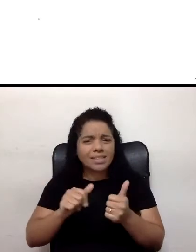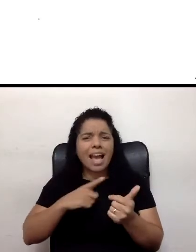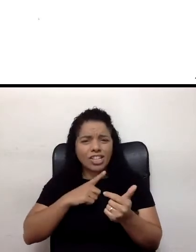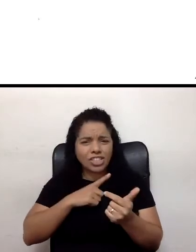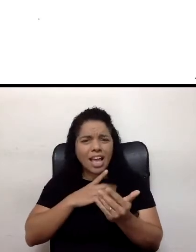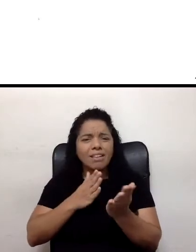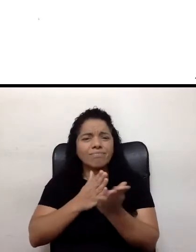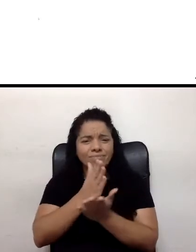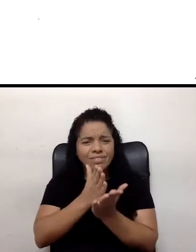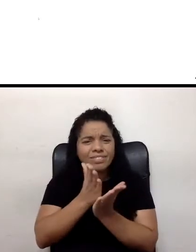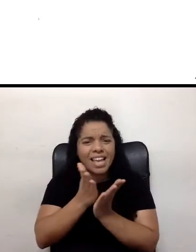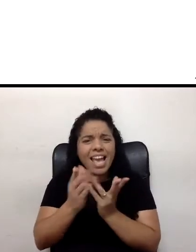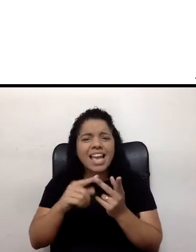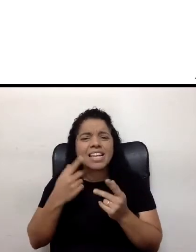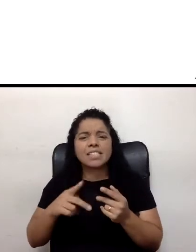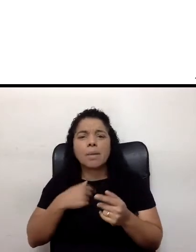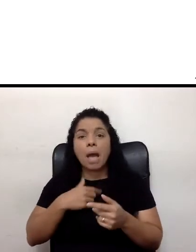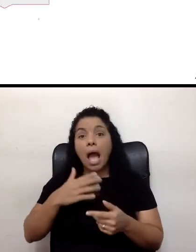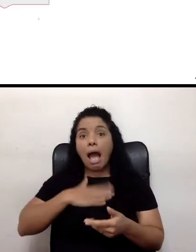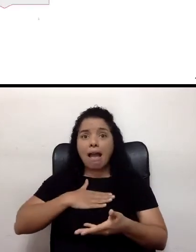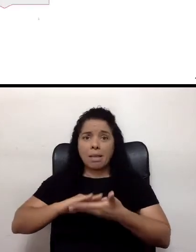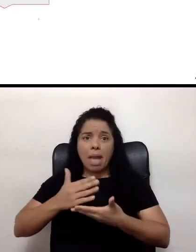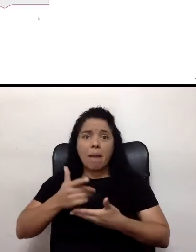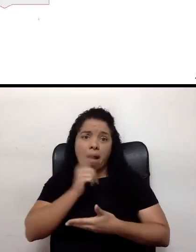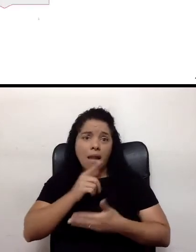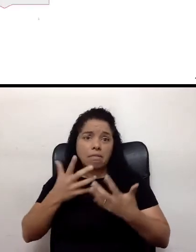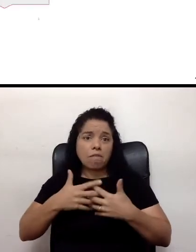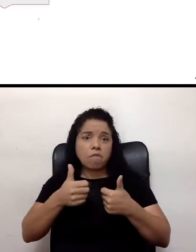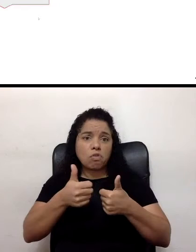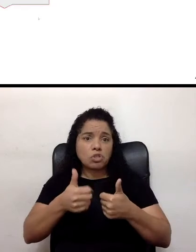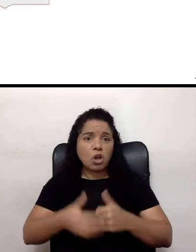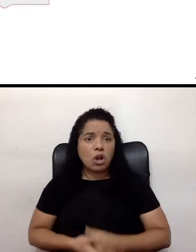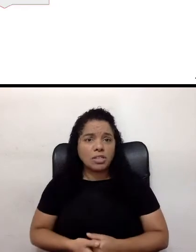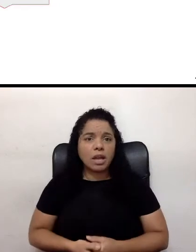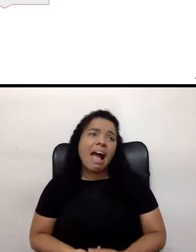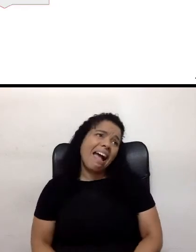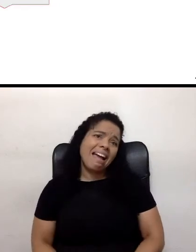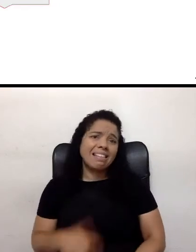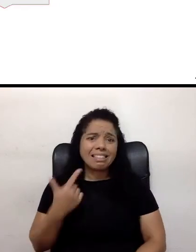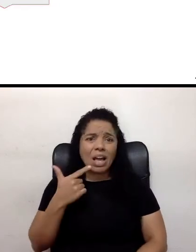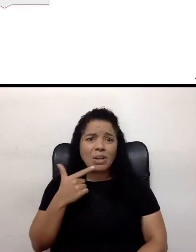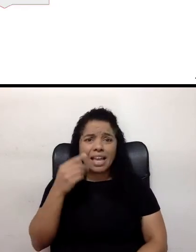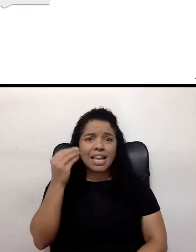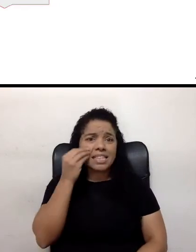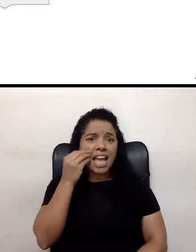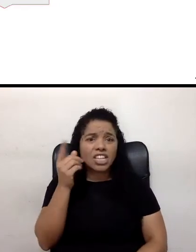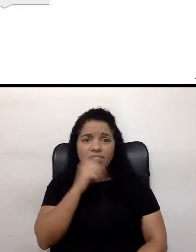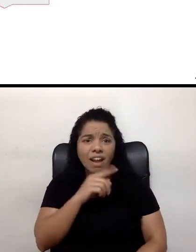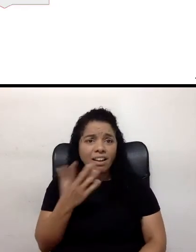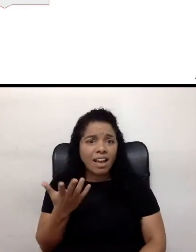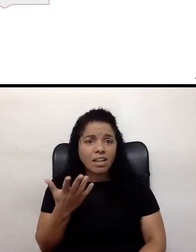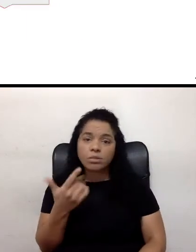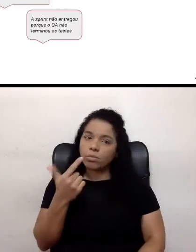nunca ouviu o Na Minha Máquina Funciona? O não tem teste falhando se você não tem